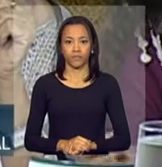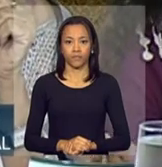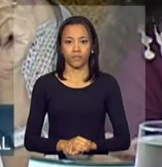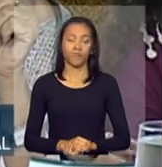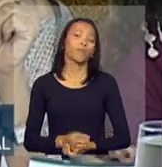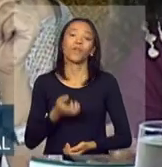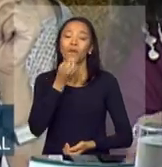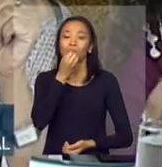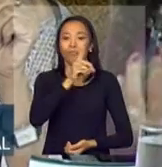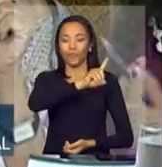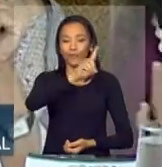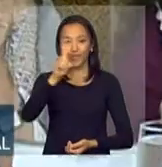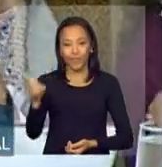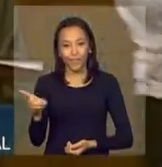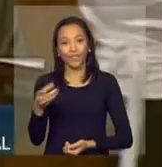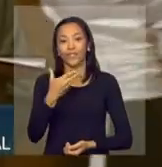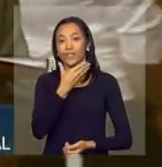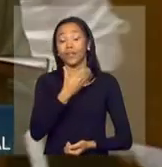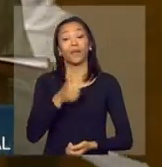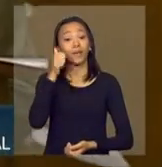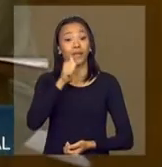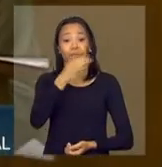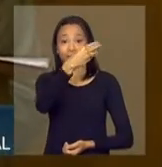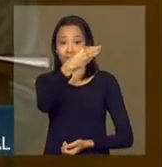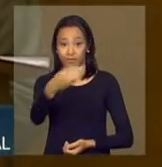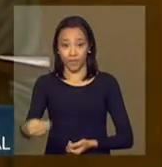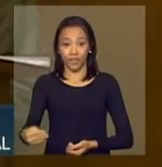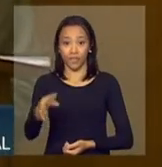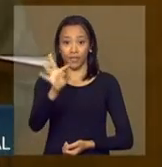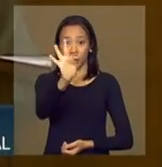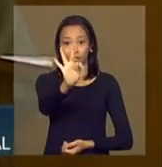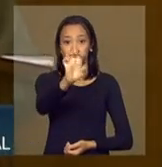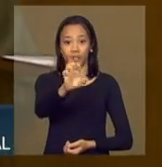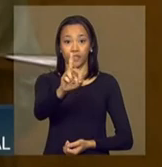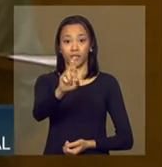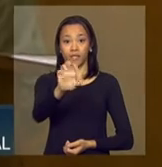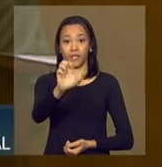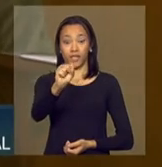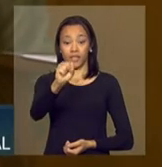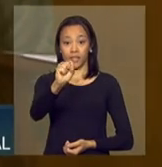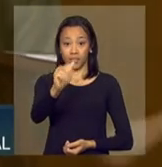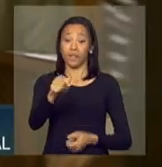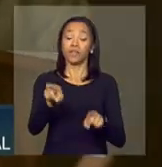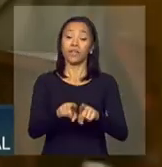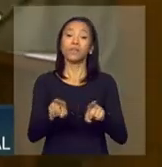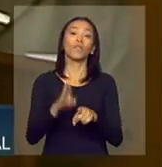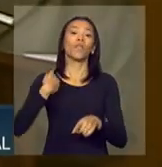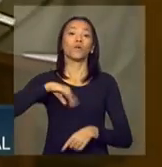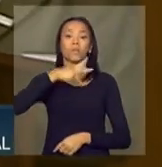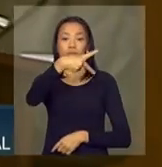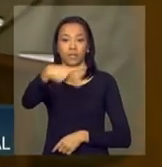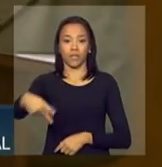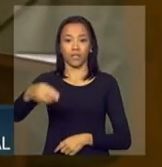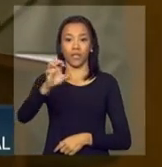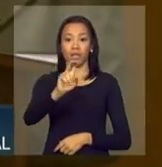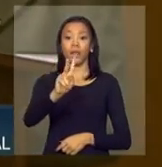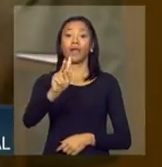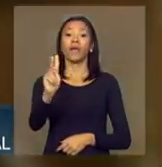Bom dia, ministra Tereza. Bom dia, nossa presidenta Maria Emília.